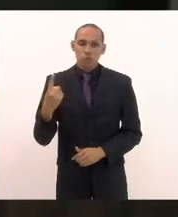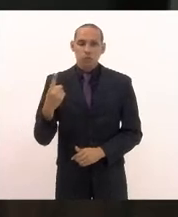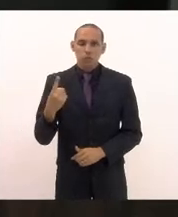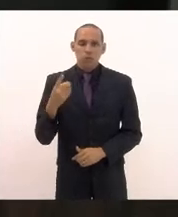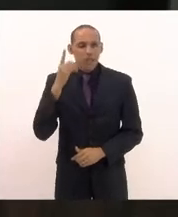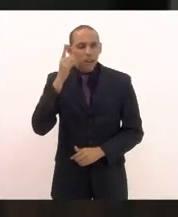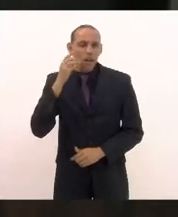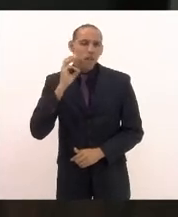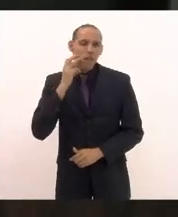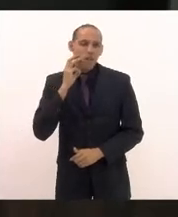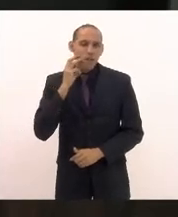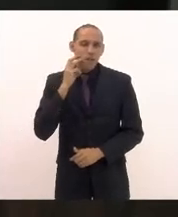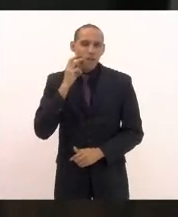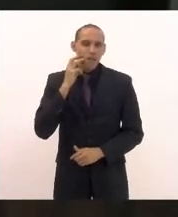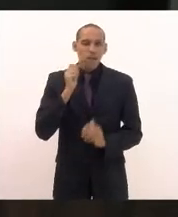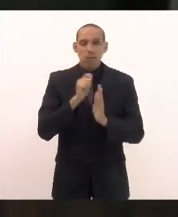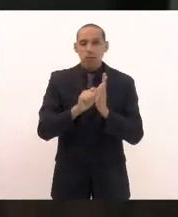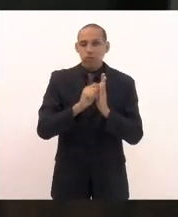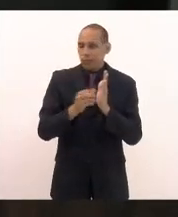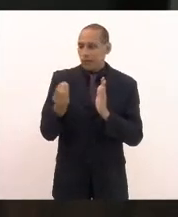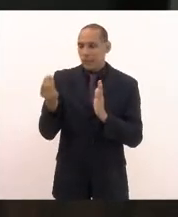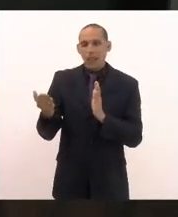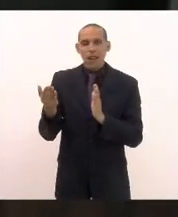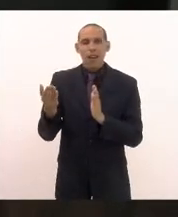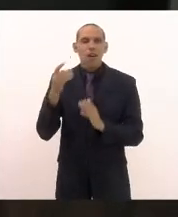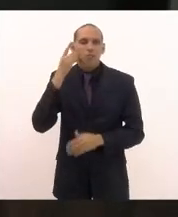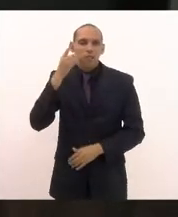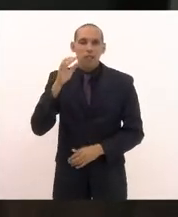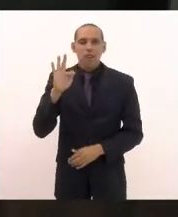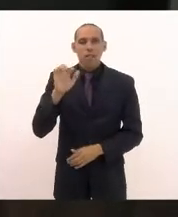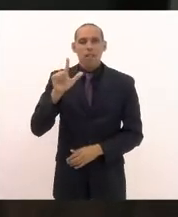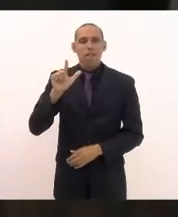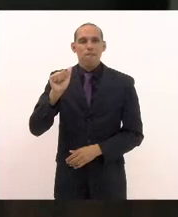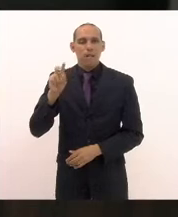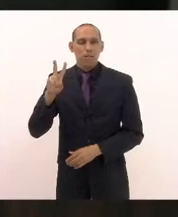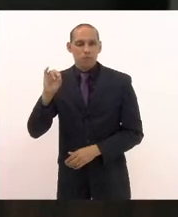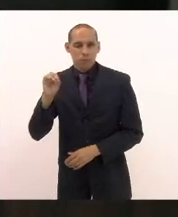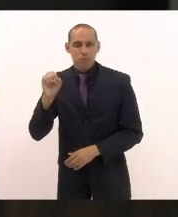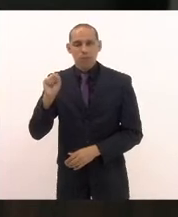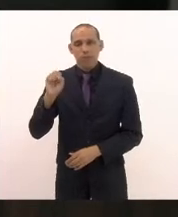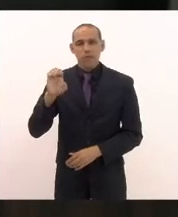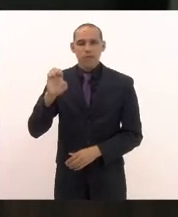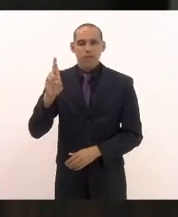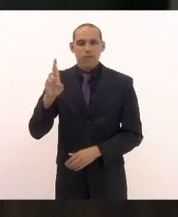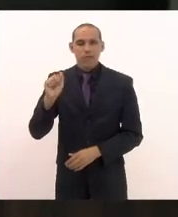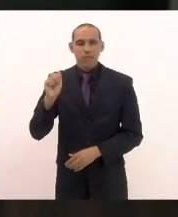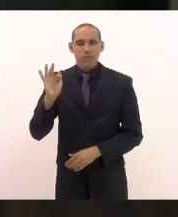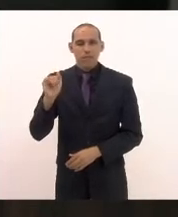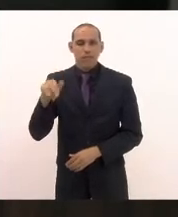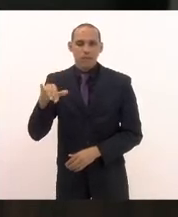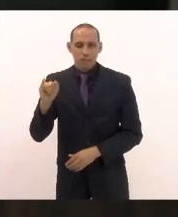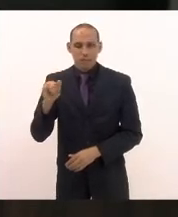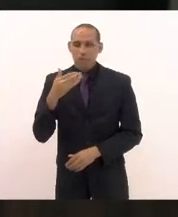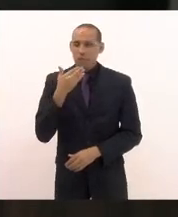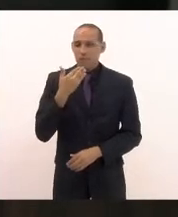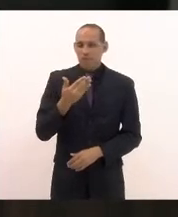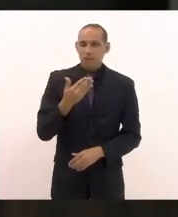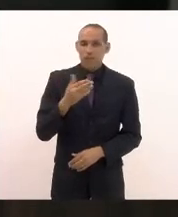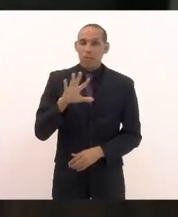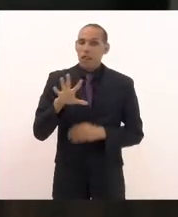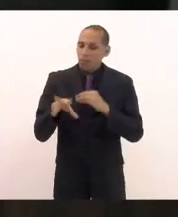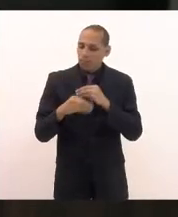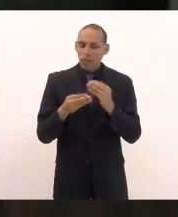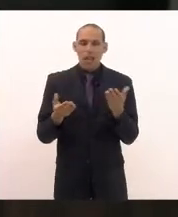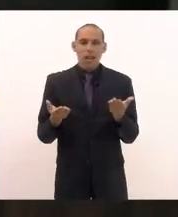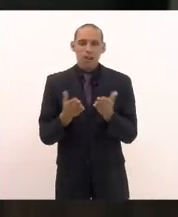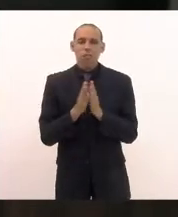Valdec, a coautoria ao deputado Flávio Serafini. Já havia sido pedido anteriormente, mas não foi incluído aqui agora,